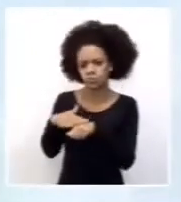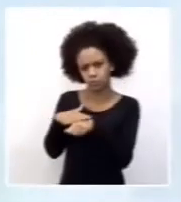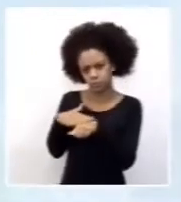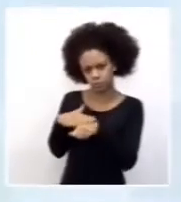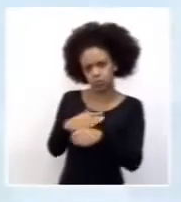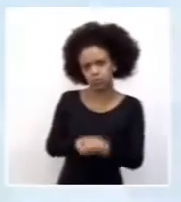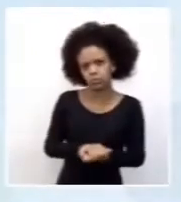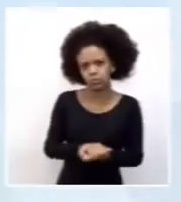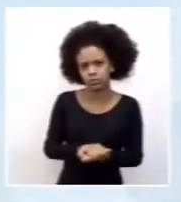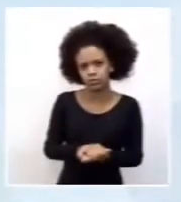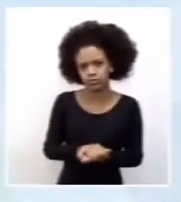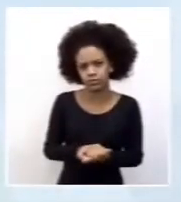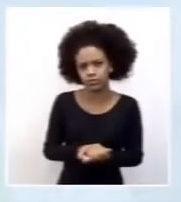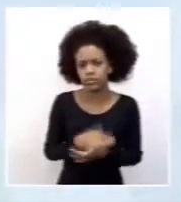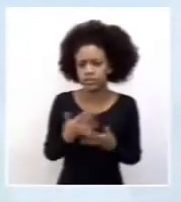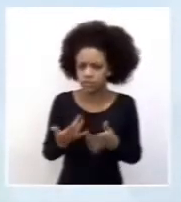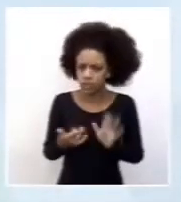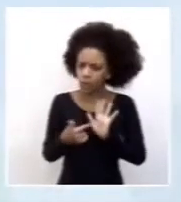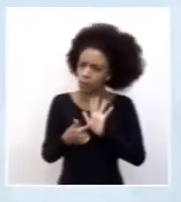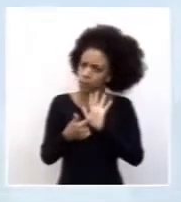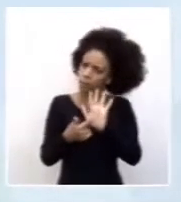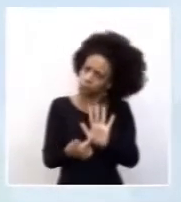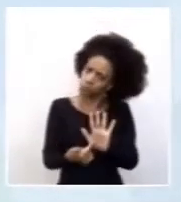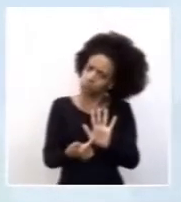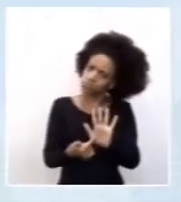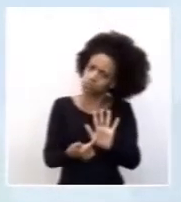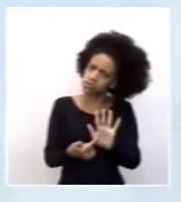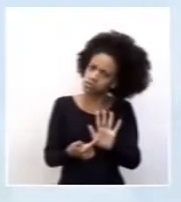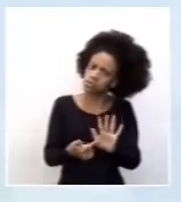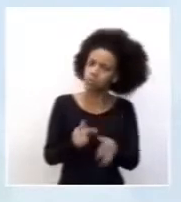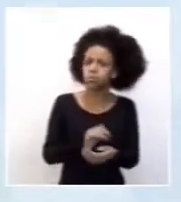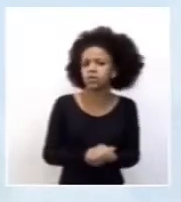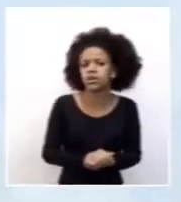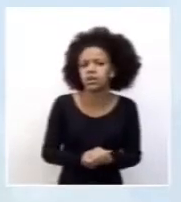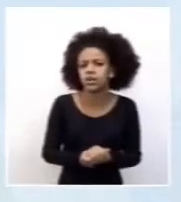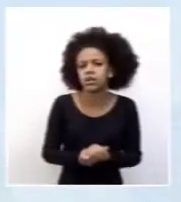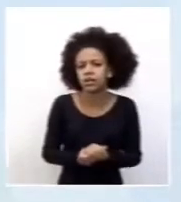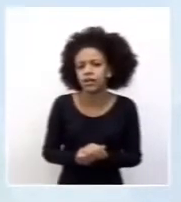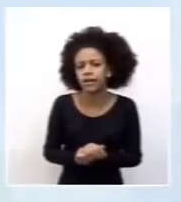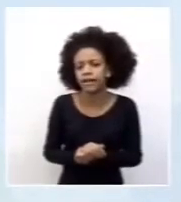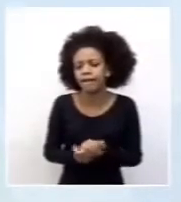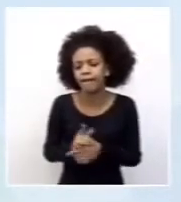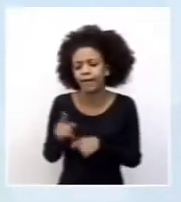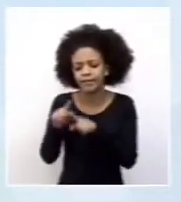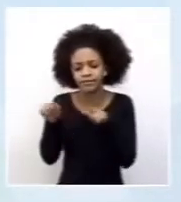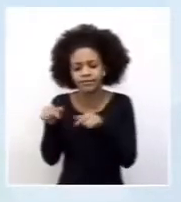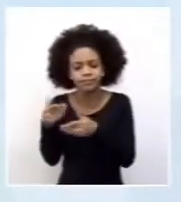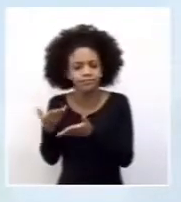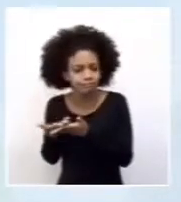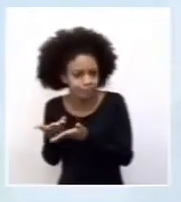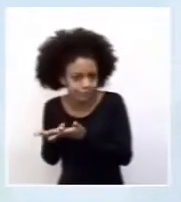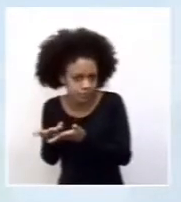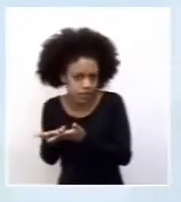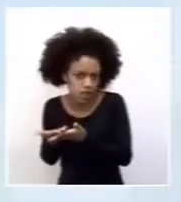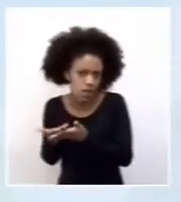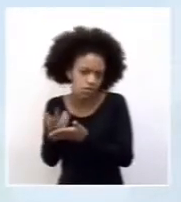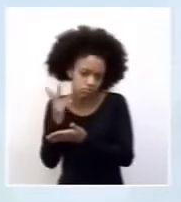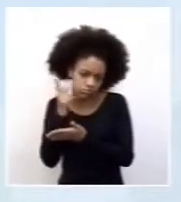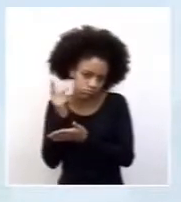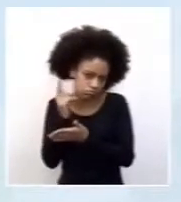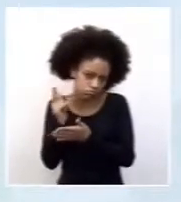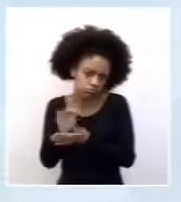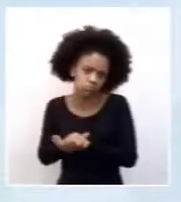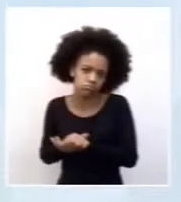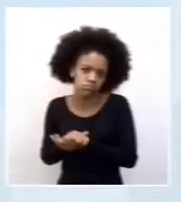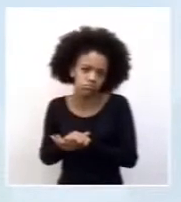favor. Né? Então, aí nós destacamos, né, que é a sala de aula convencional, né, que os professores e estudantes estão no